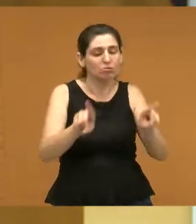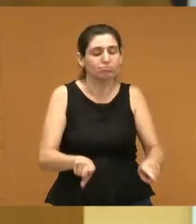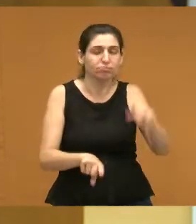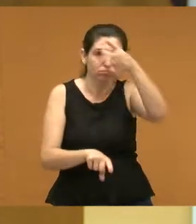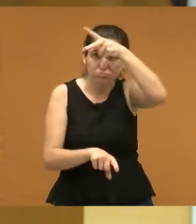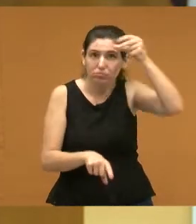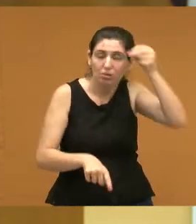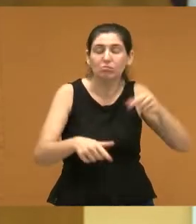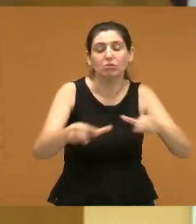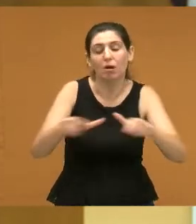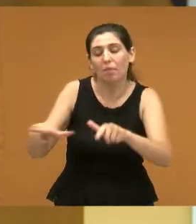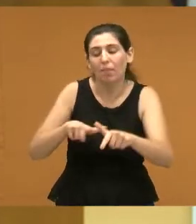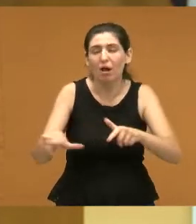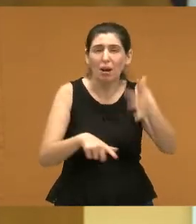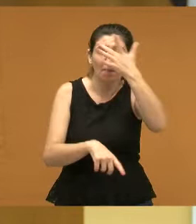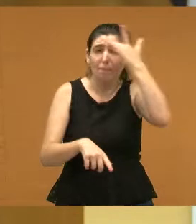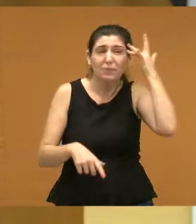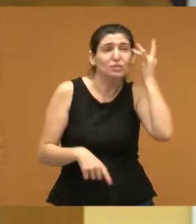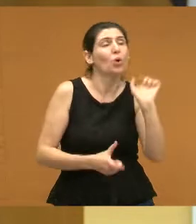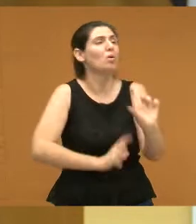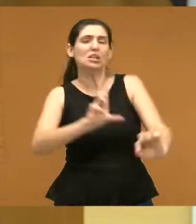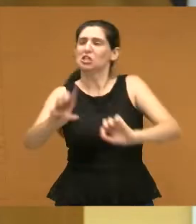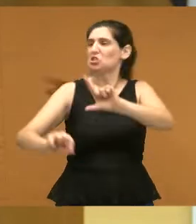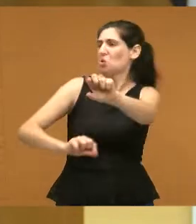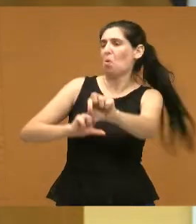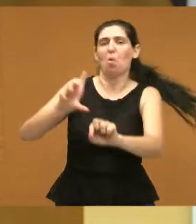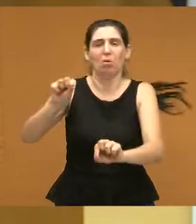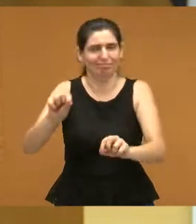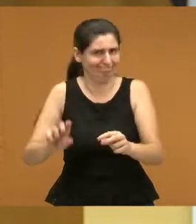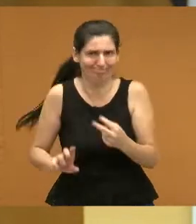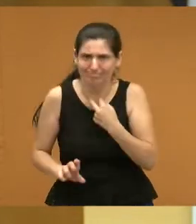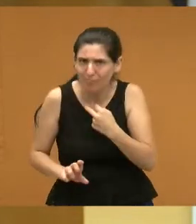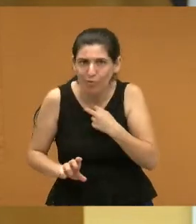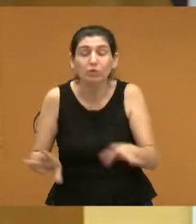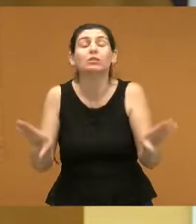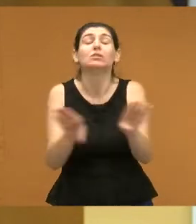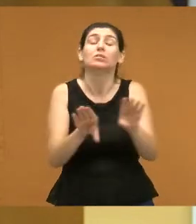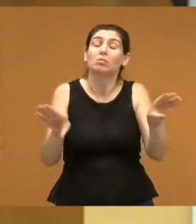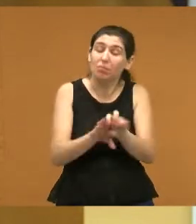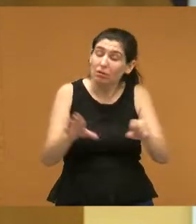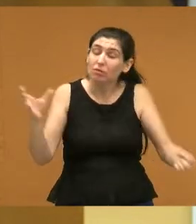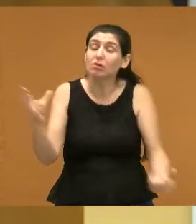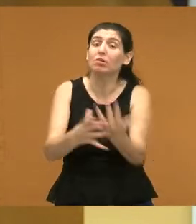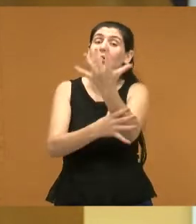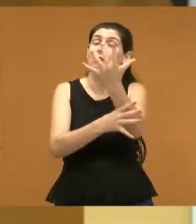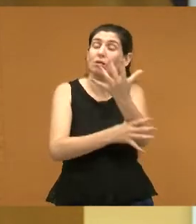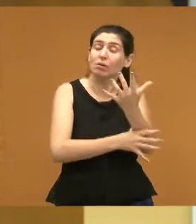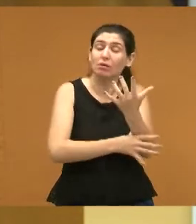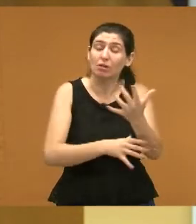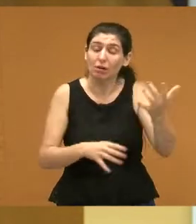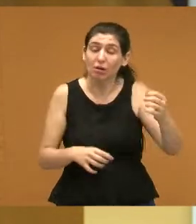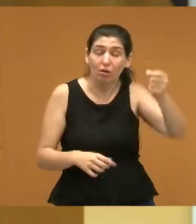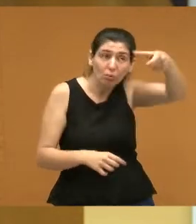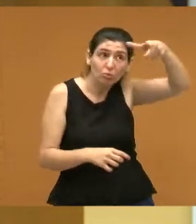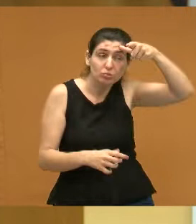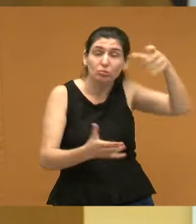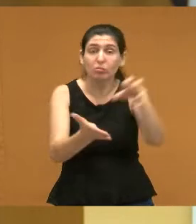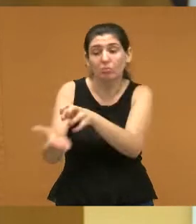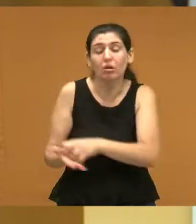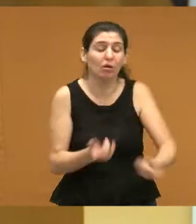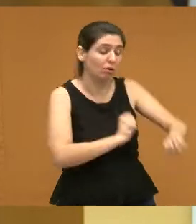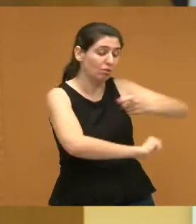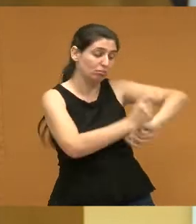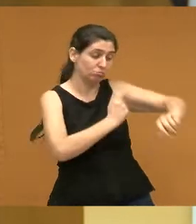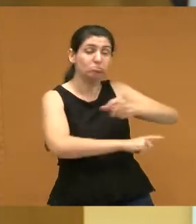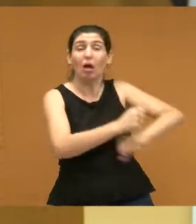efetivo, funções gratificadas, cria a Procuradoria da Fundação Cultural, o cargo de contador e